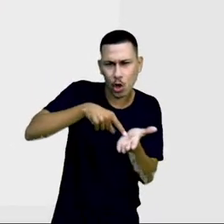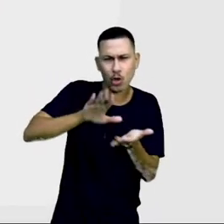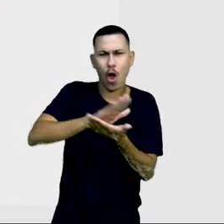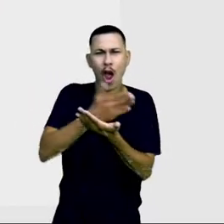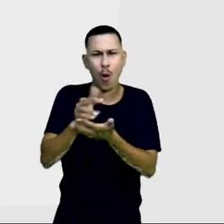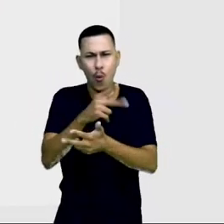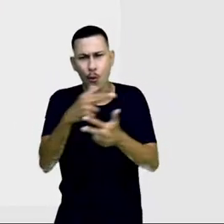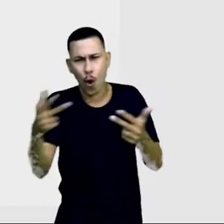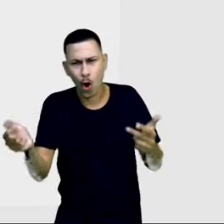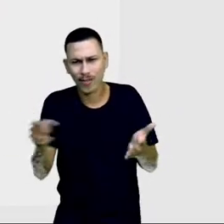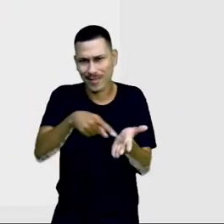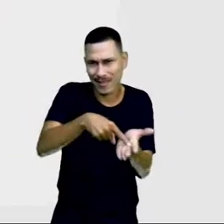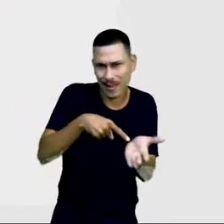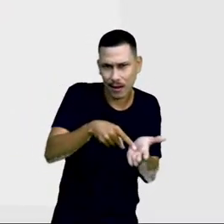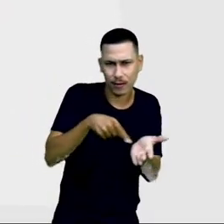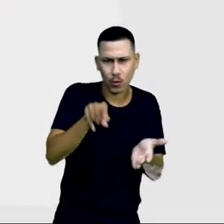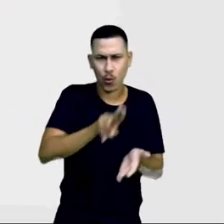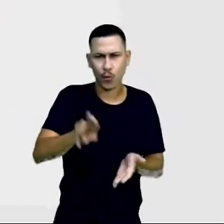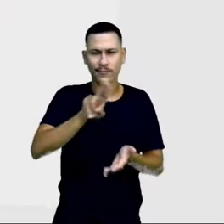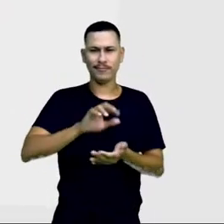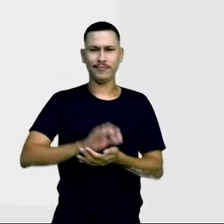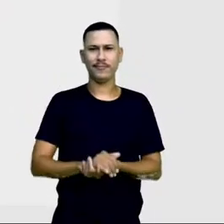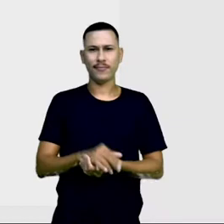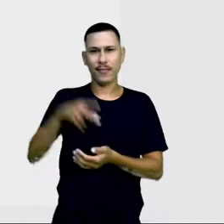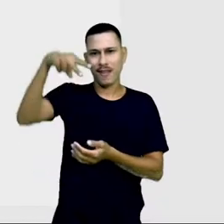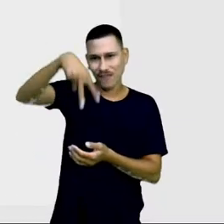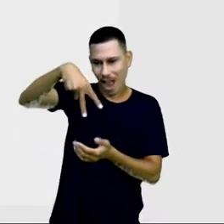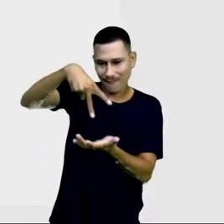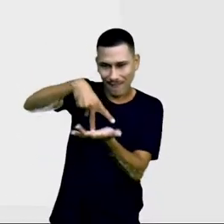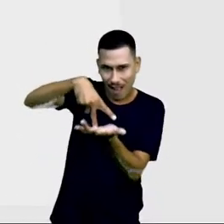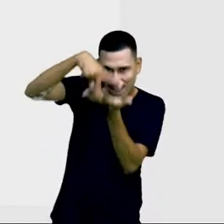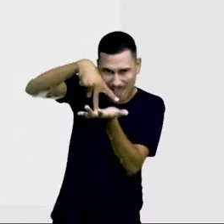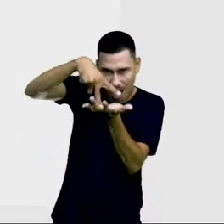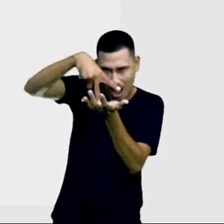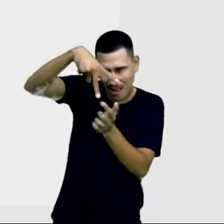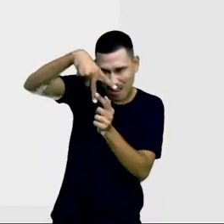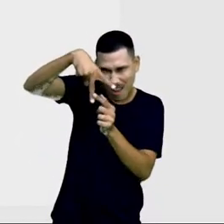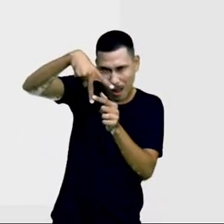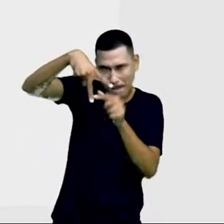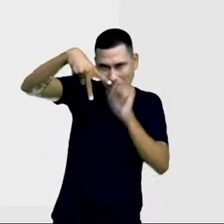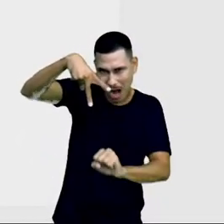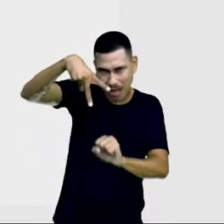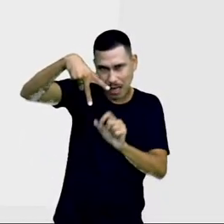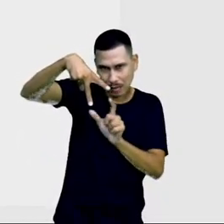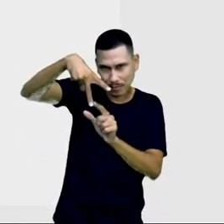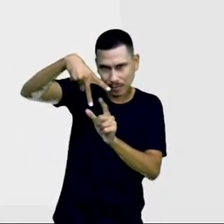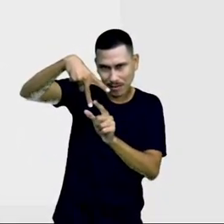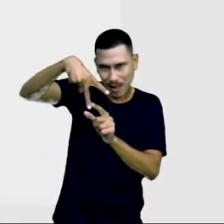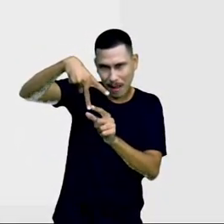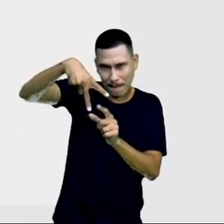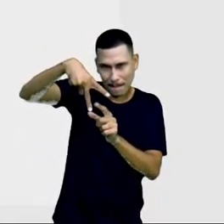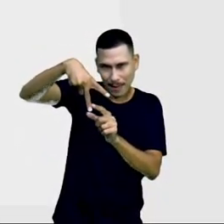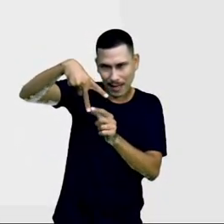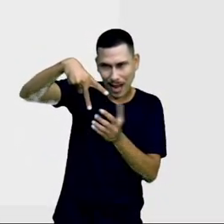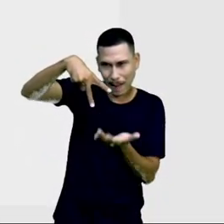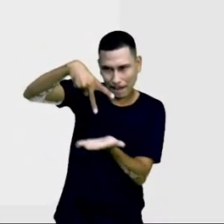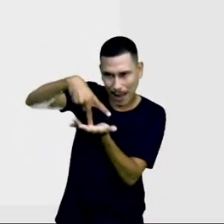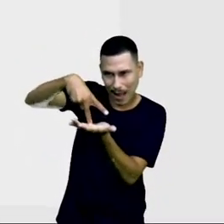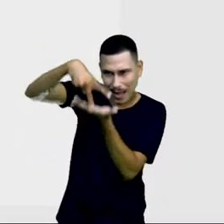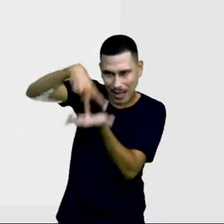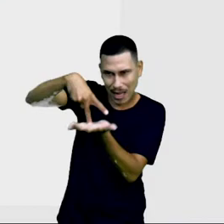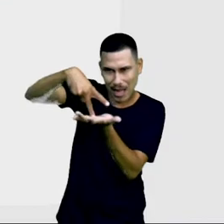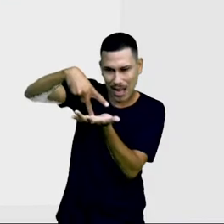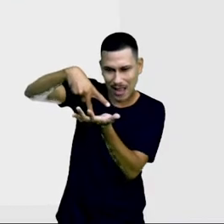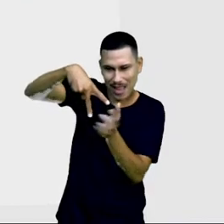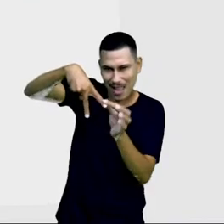coisa para escrever. Essa parte que está fixa aqui, tá certo? A gente segura ela aqui em cima, tá certo?